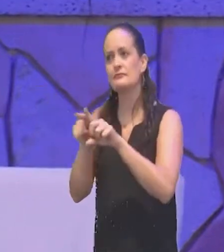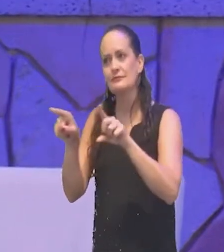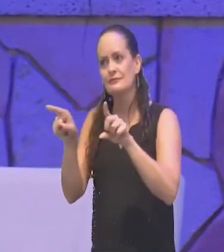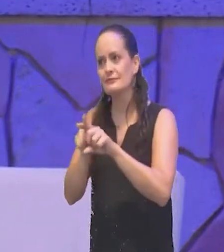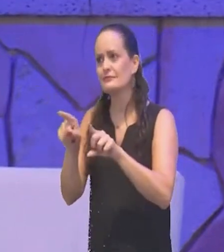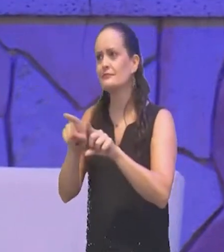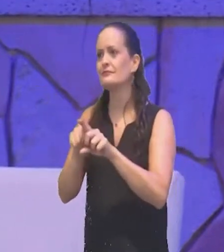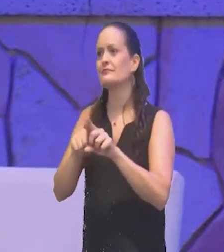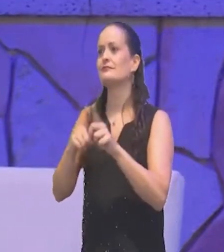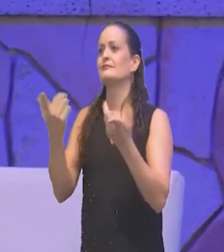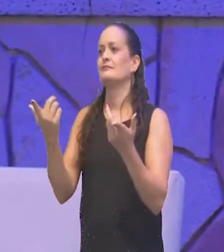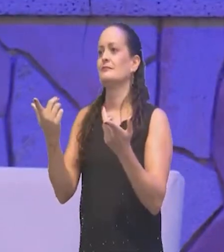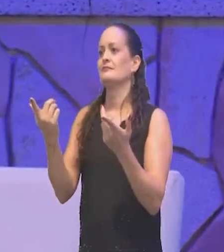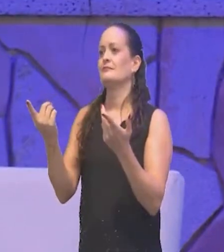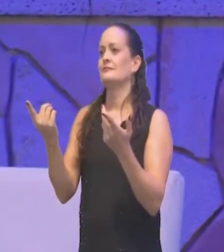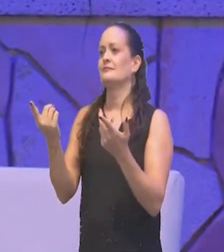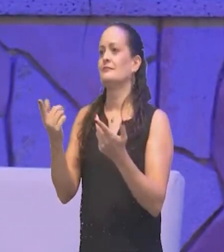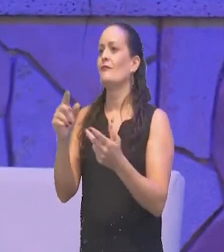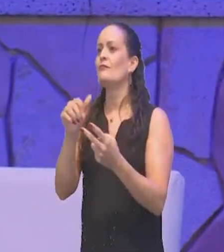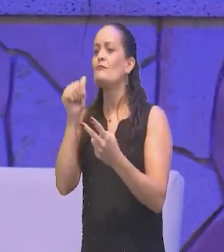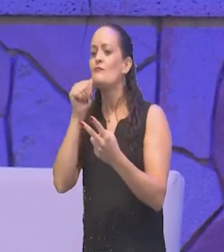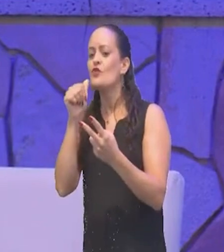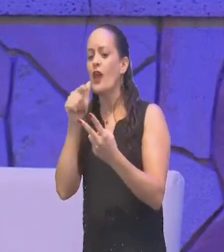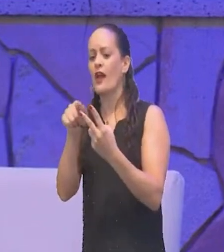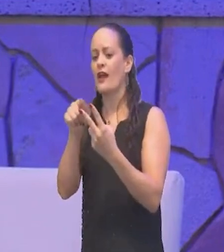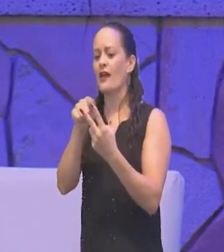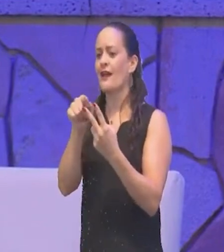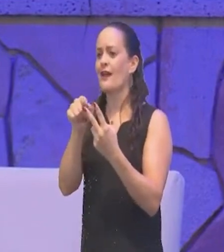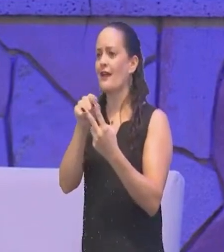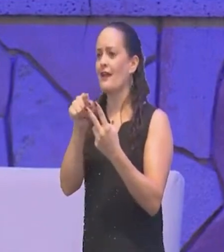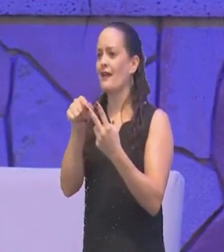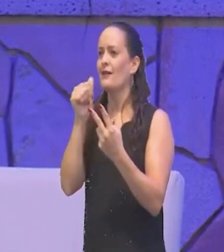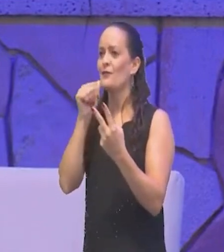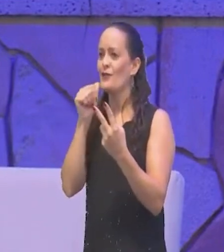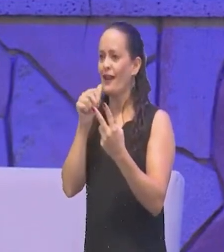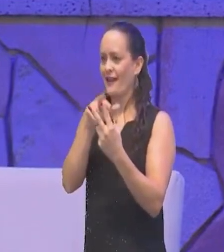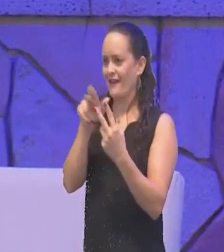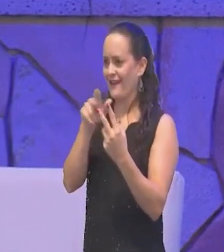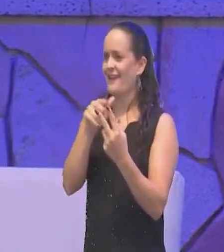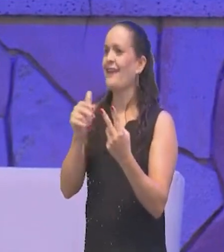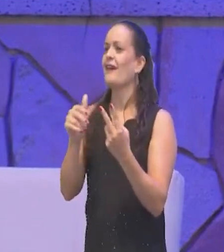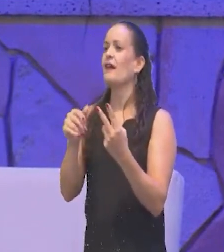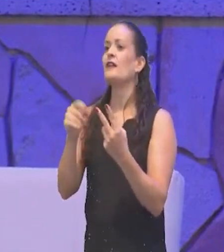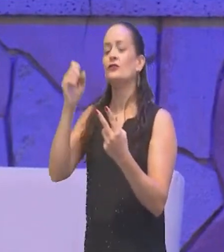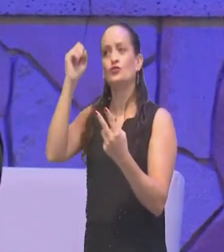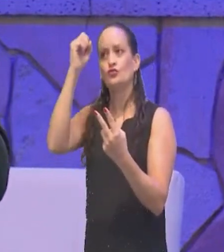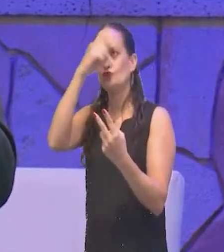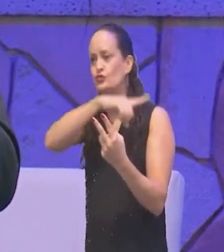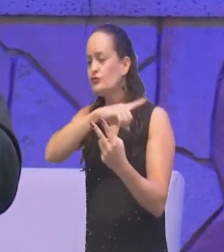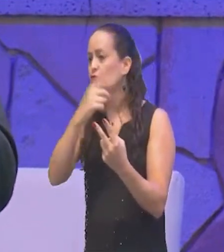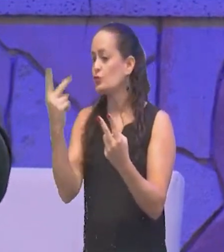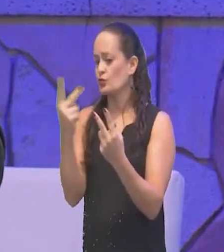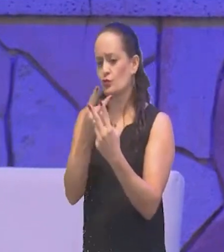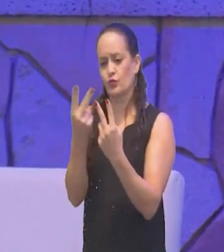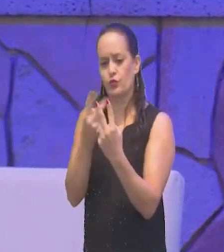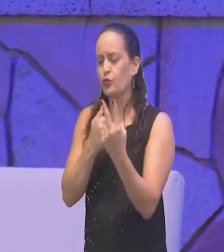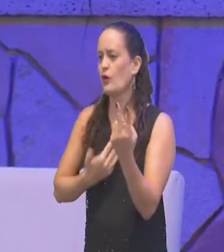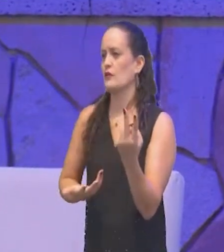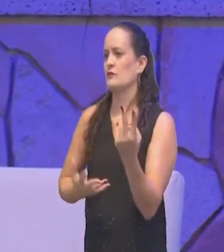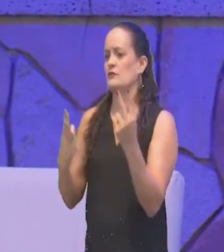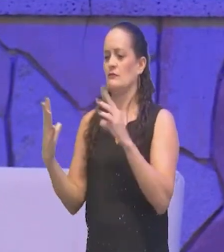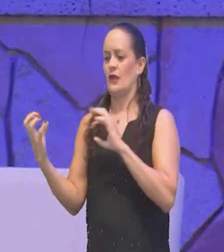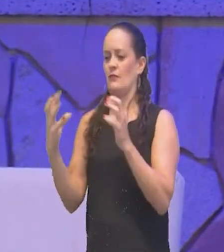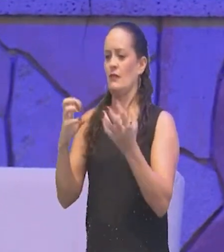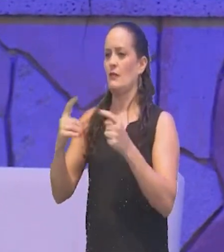entre Sara e Agar. Com os ciúmes do filho que Abraão teve com Agar, Abraão foi obrigado por Sara a mandar seu